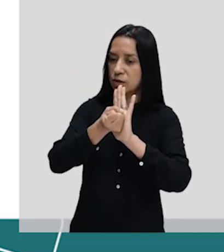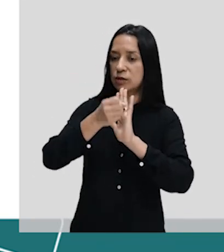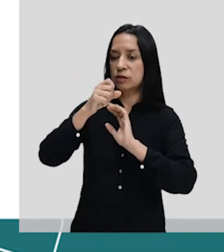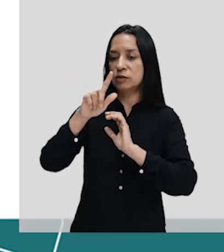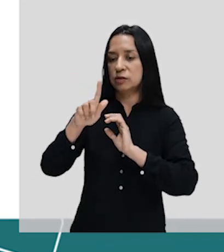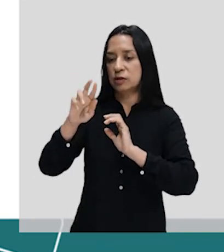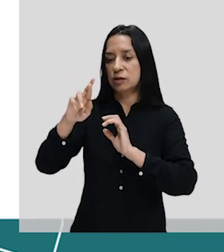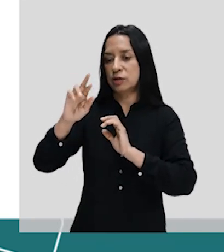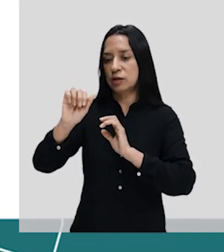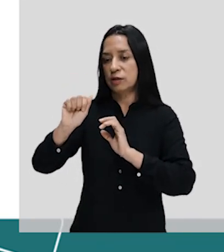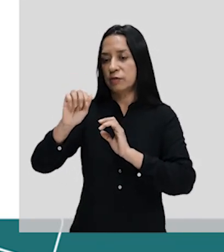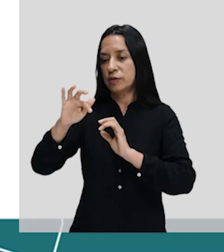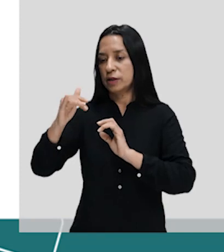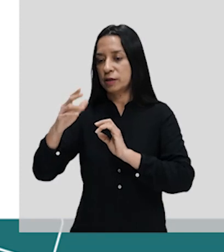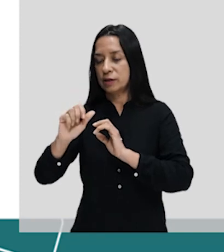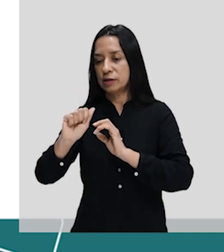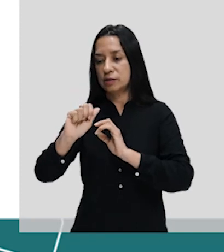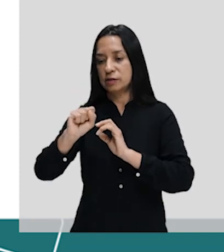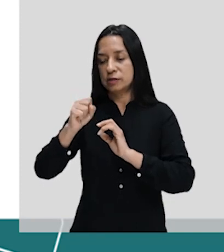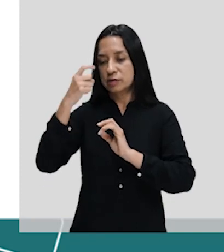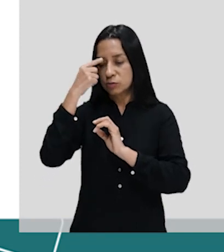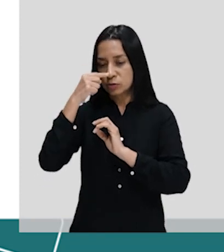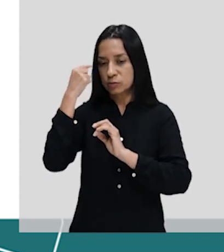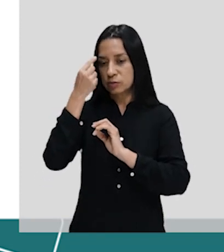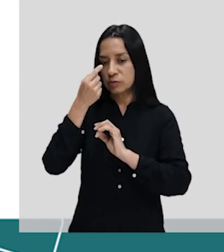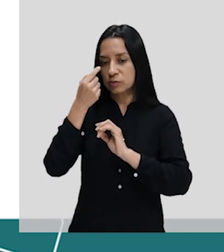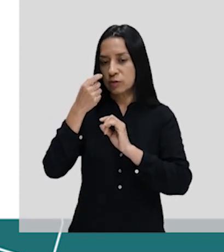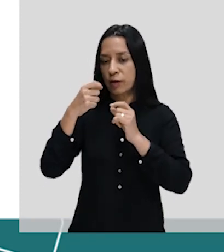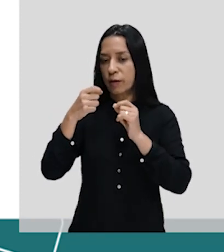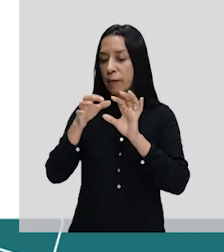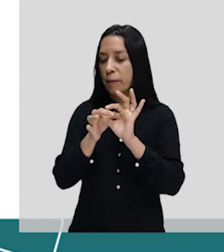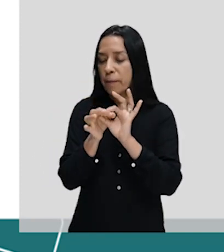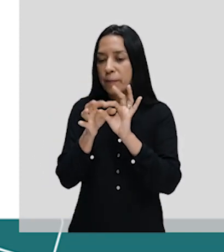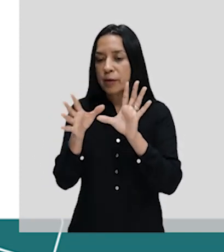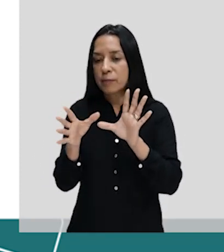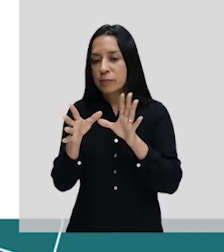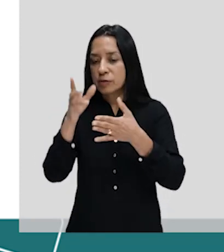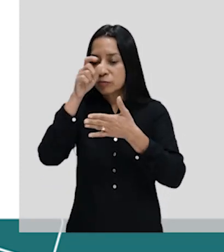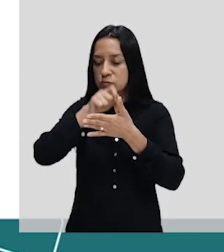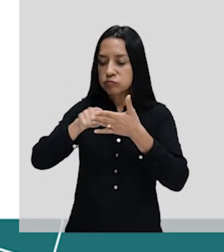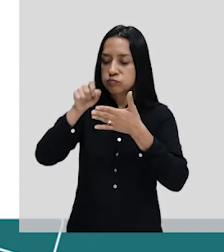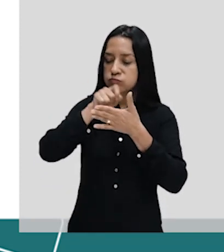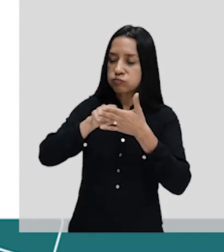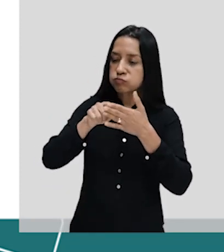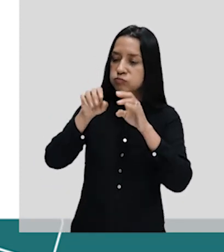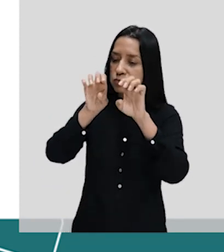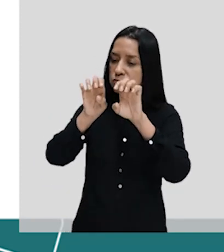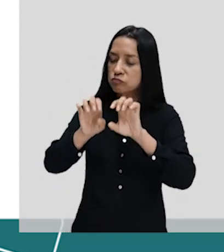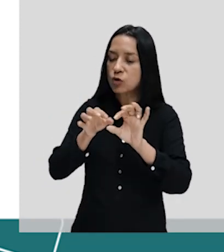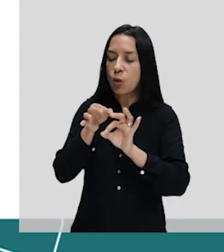espanhol, que permitem ao redator, aquele que está escrevendo, estruturar um discurso